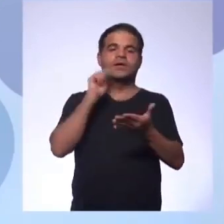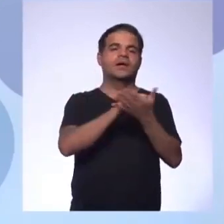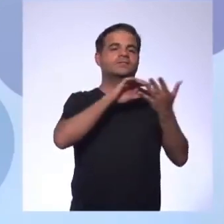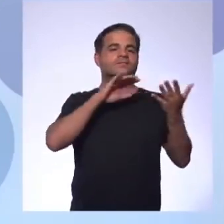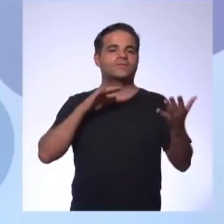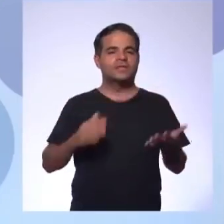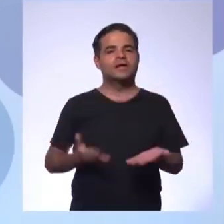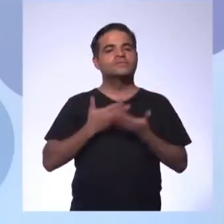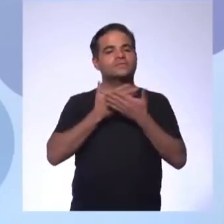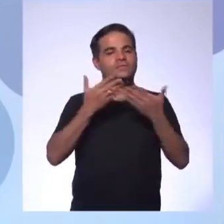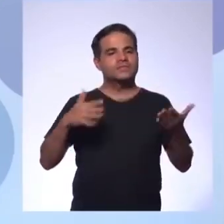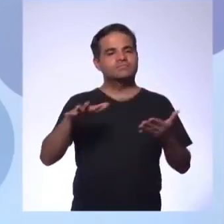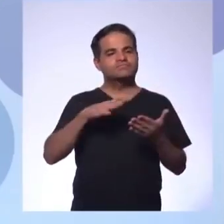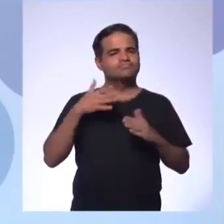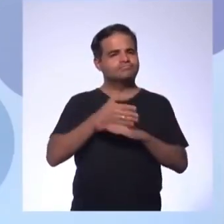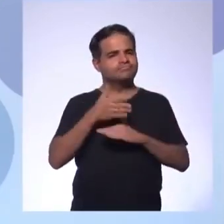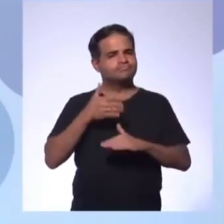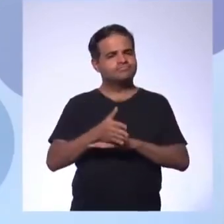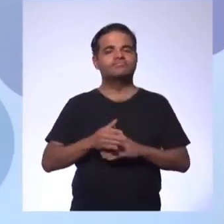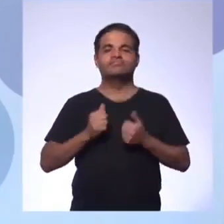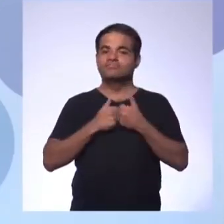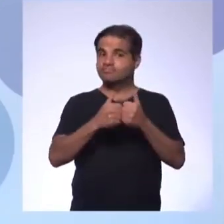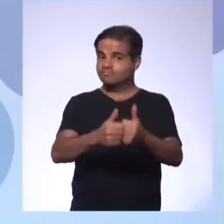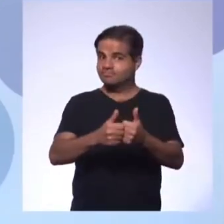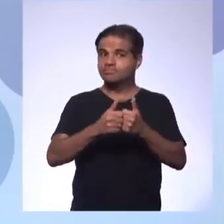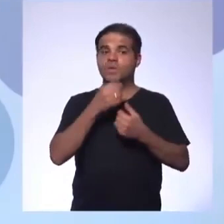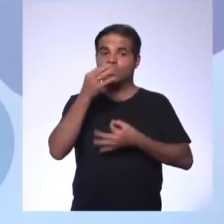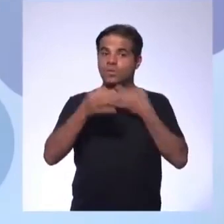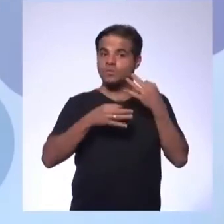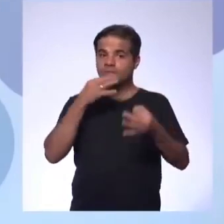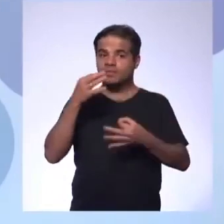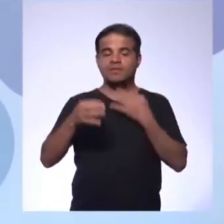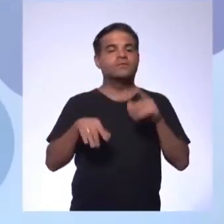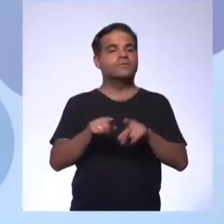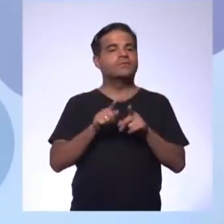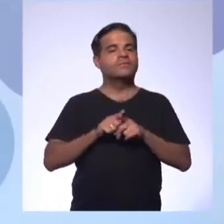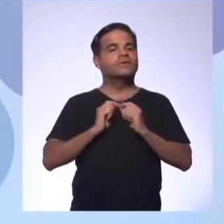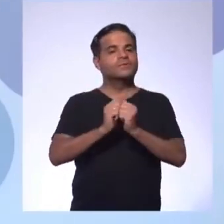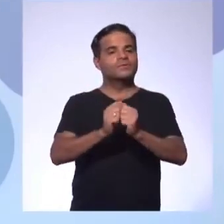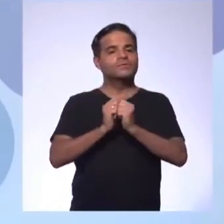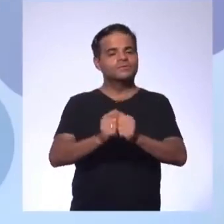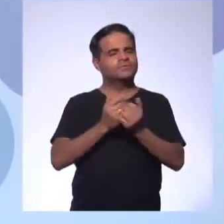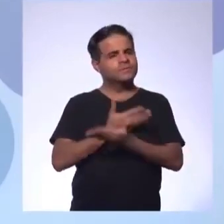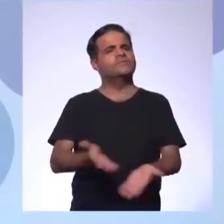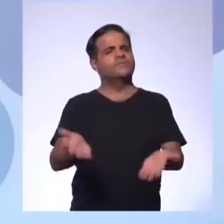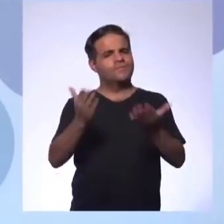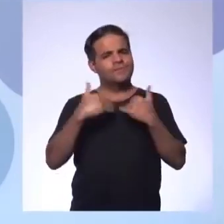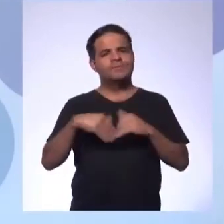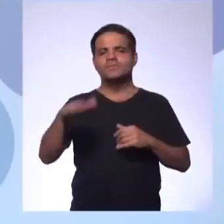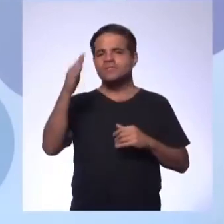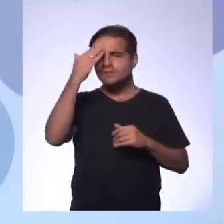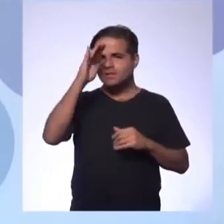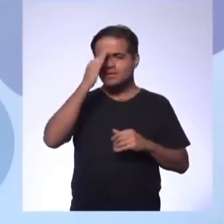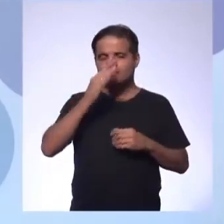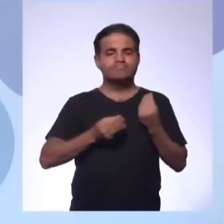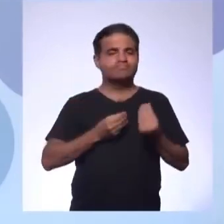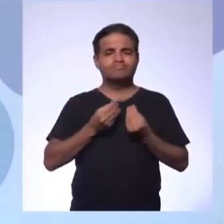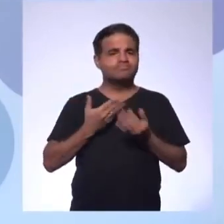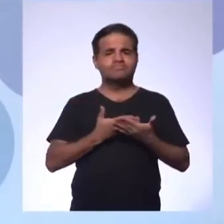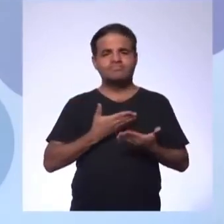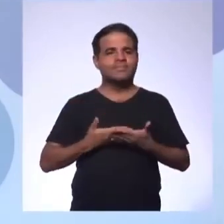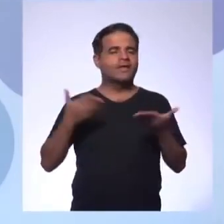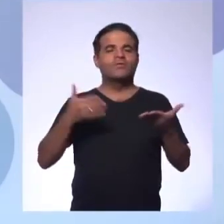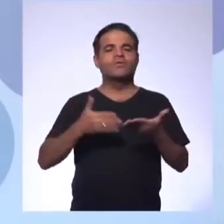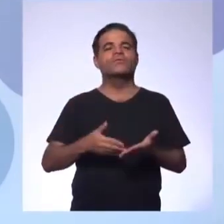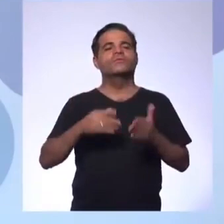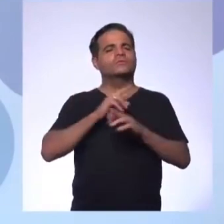atividades de vocês, a participação, acompanhando, comentando as situações com vocês e vamos entender, então, como é que é essa aula de hoje,